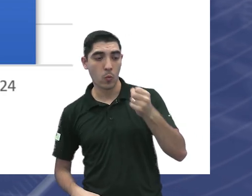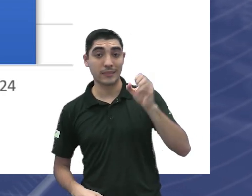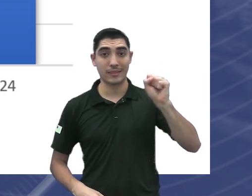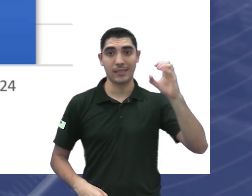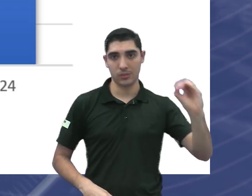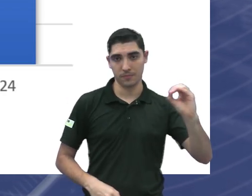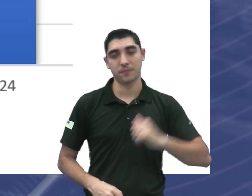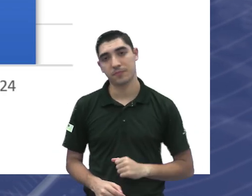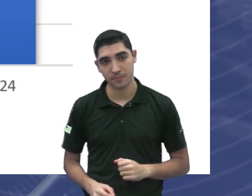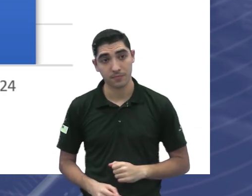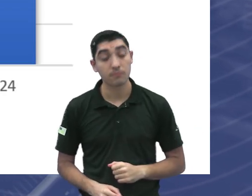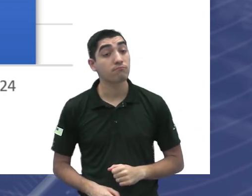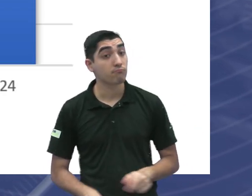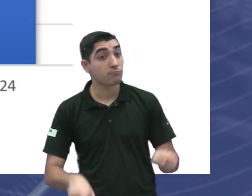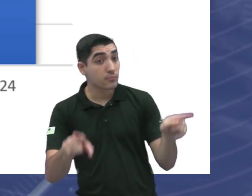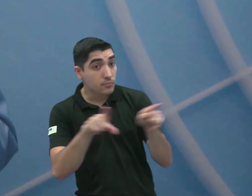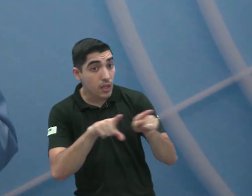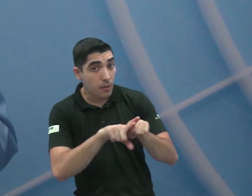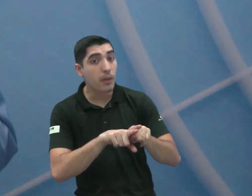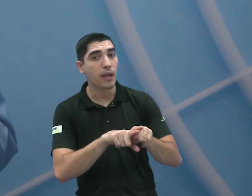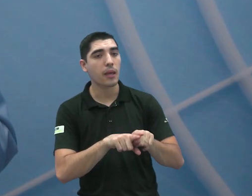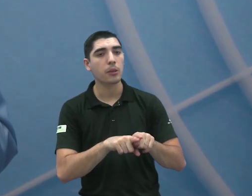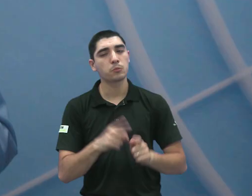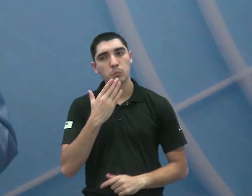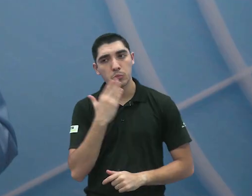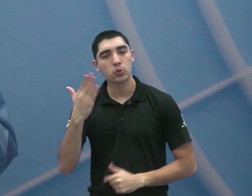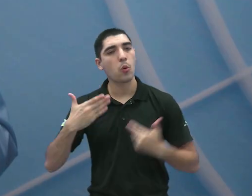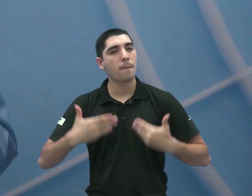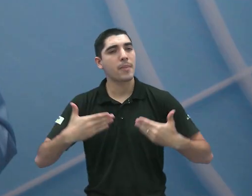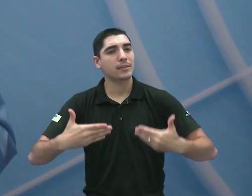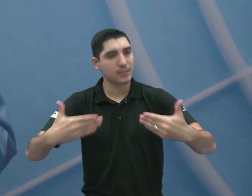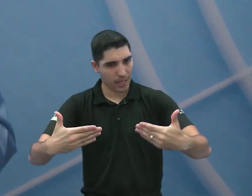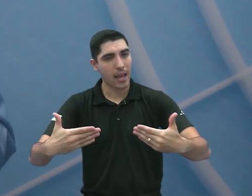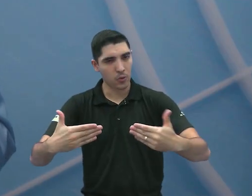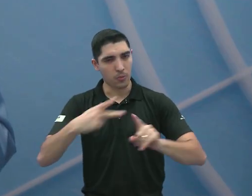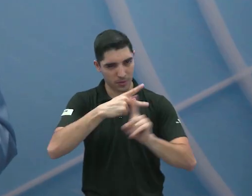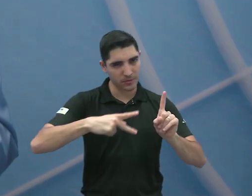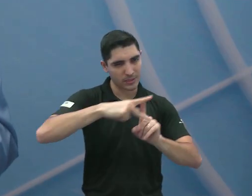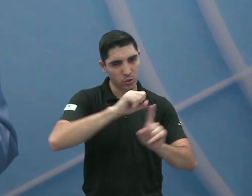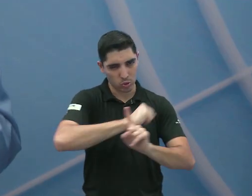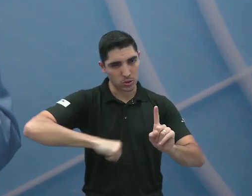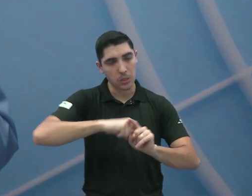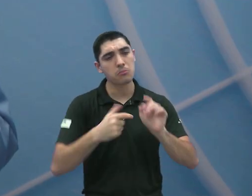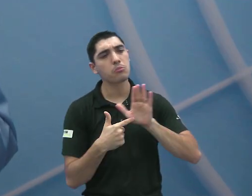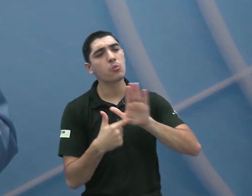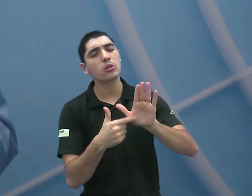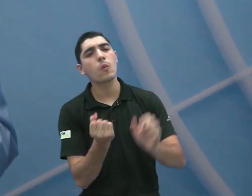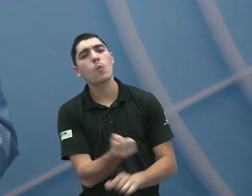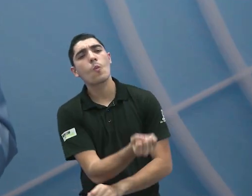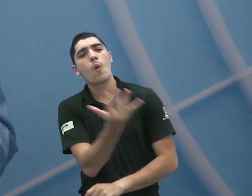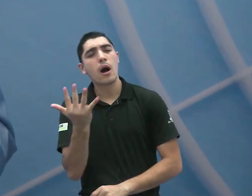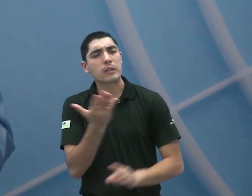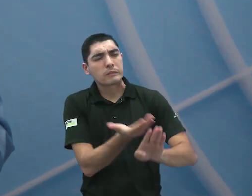4.880. Nossa produção também solicitou ao Ministério da Previdência Social a quantidade de afastamento por